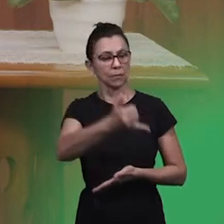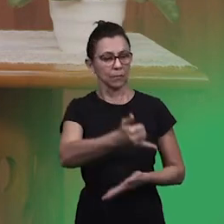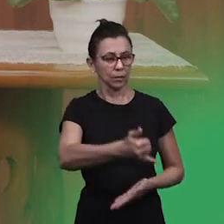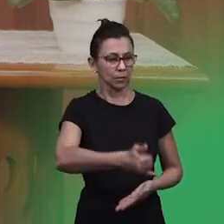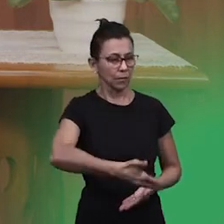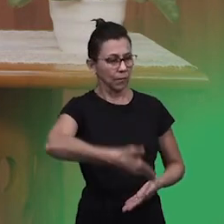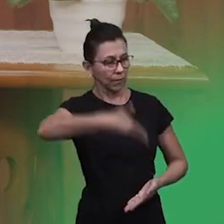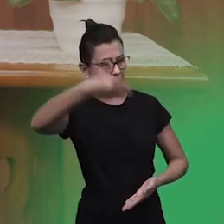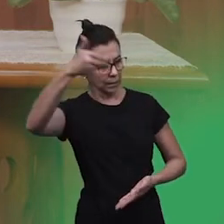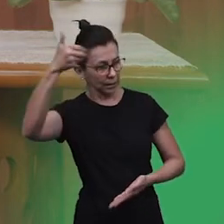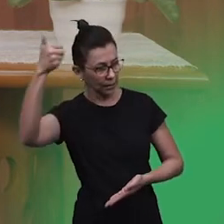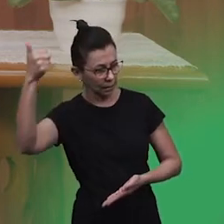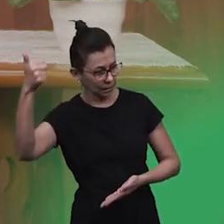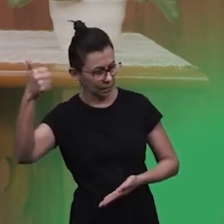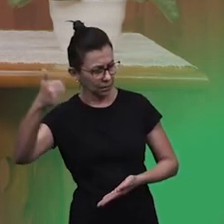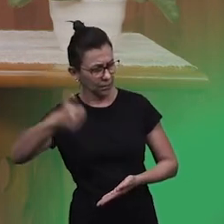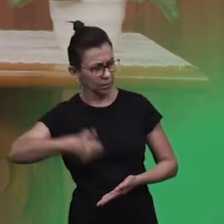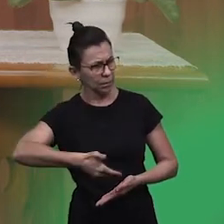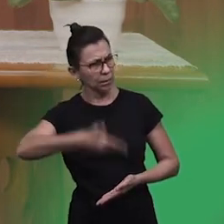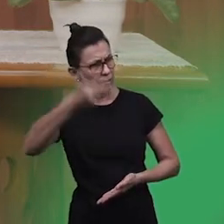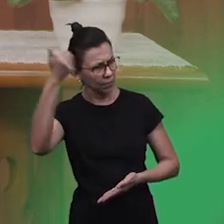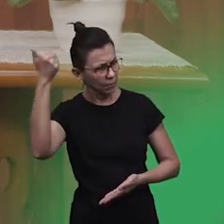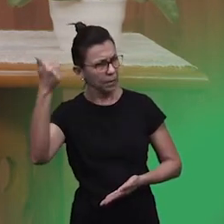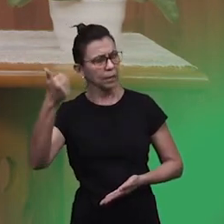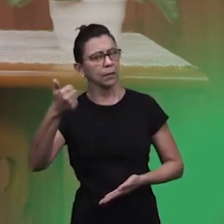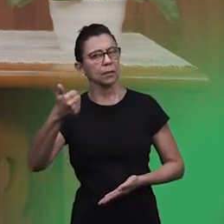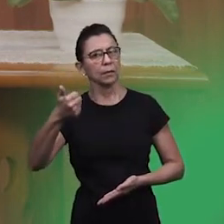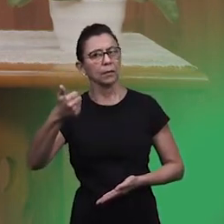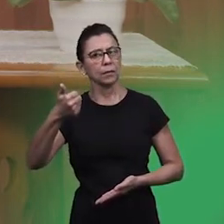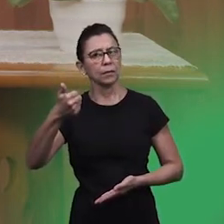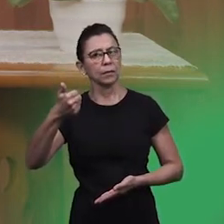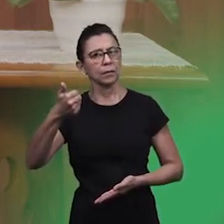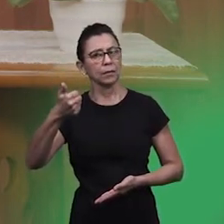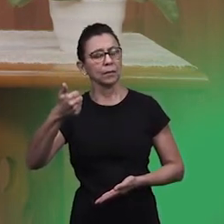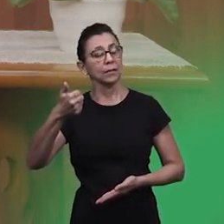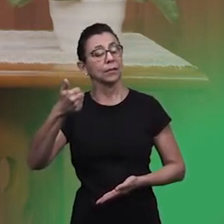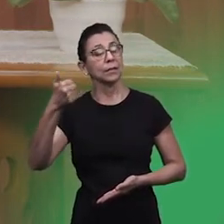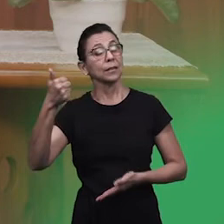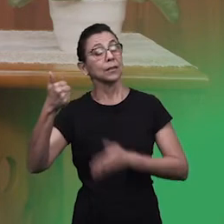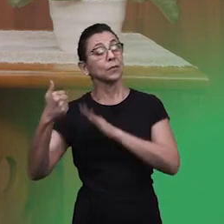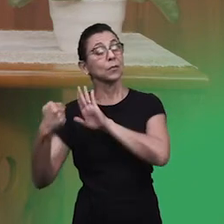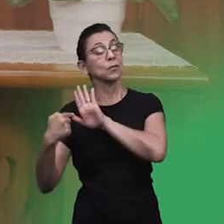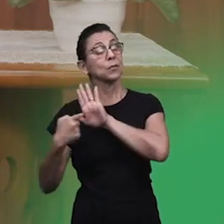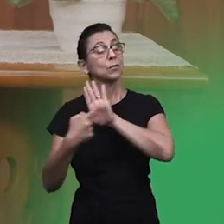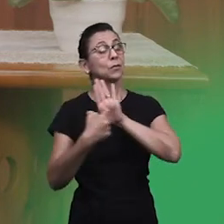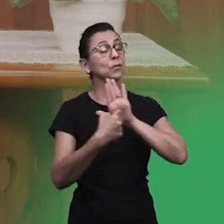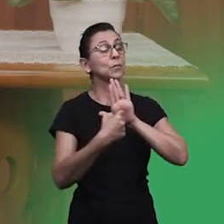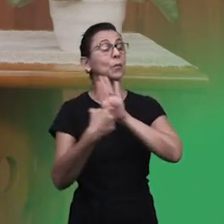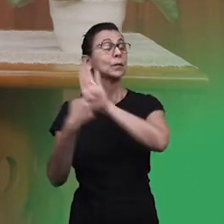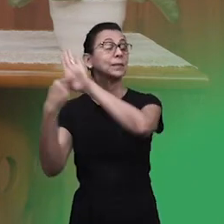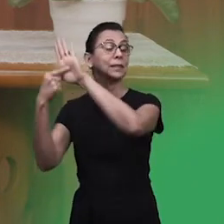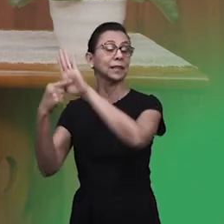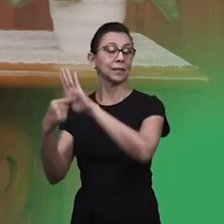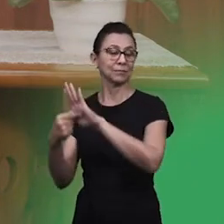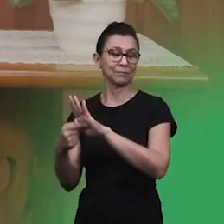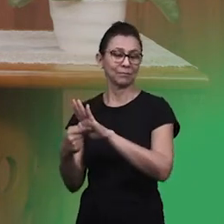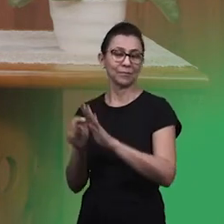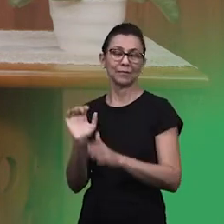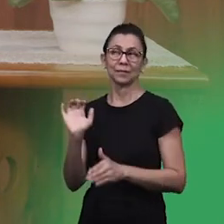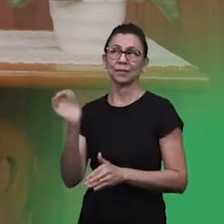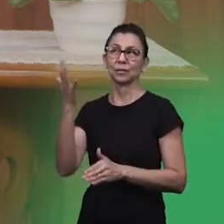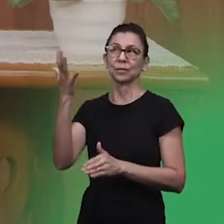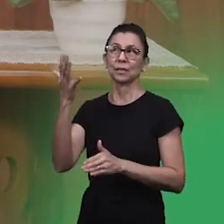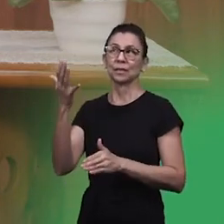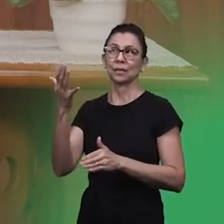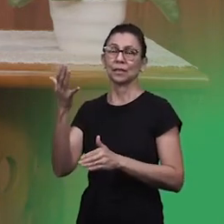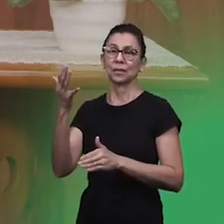aqui, mas sobe por quê? Porque mostrar-te-ei as coisas que depois destas